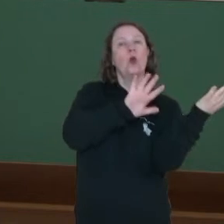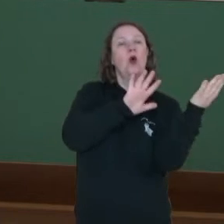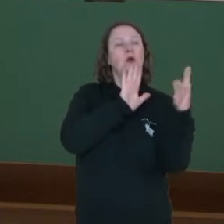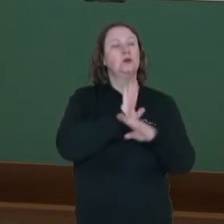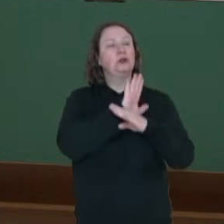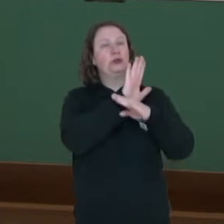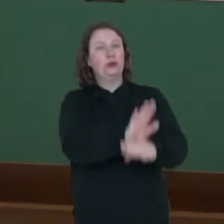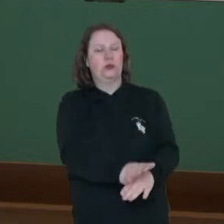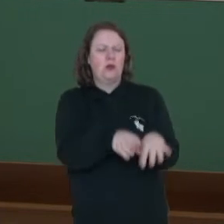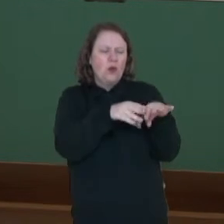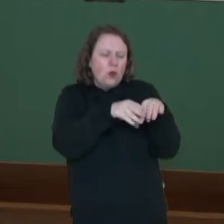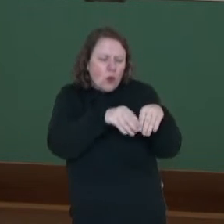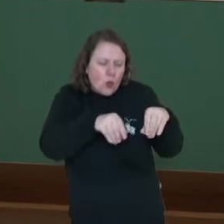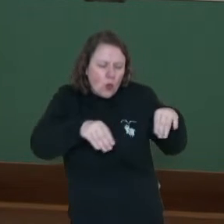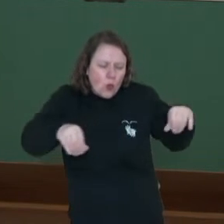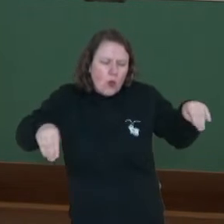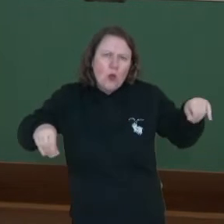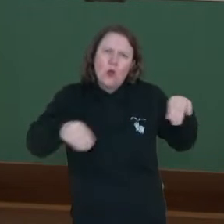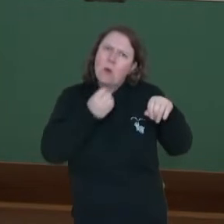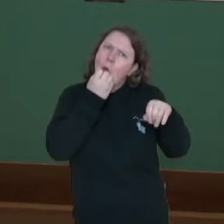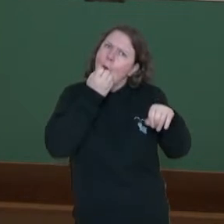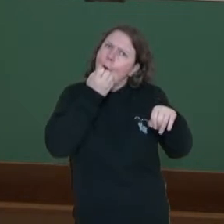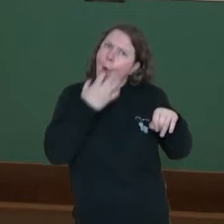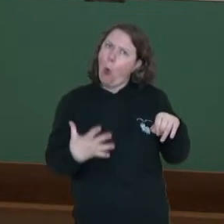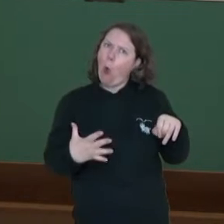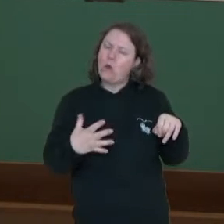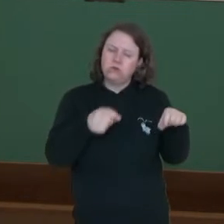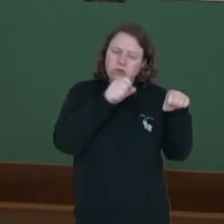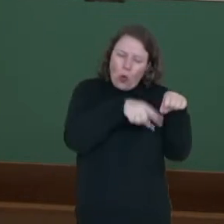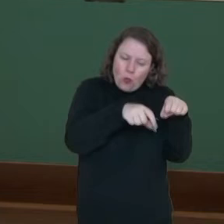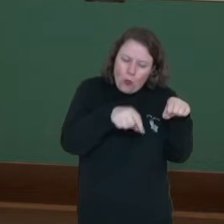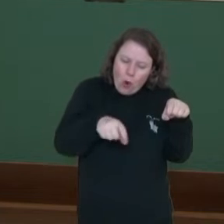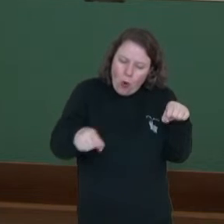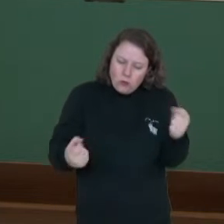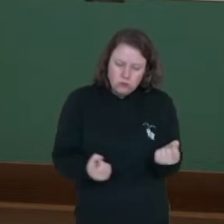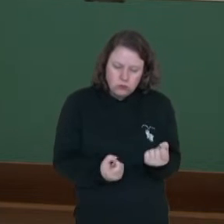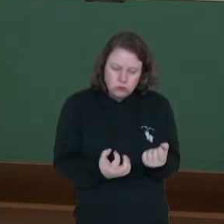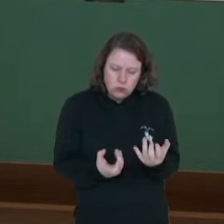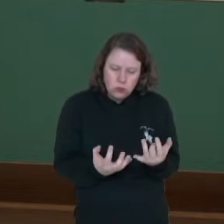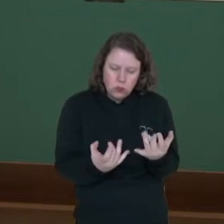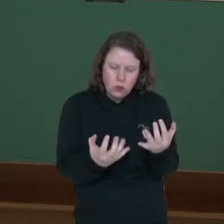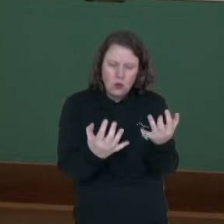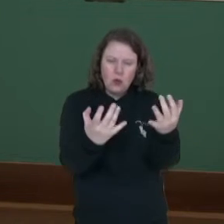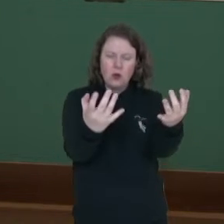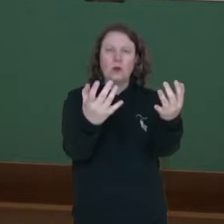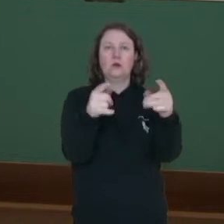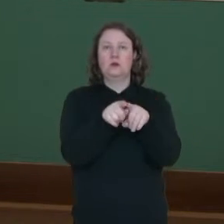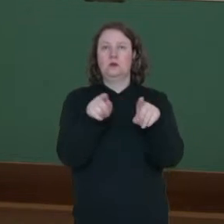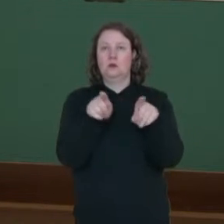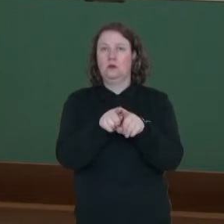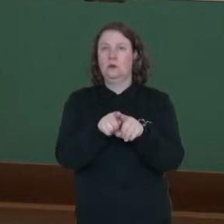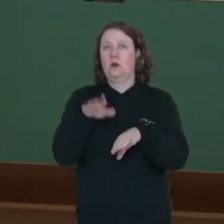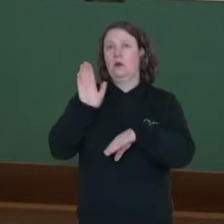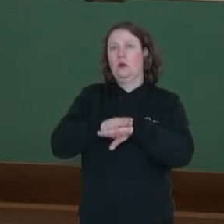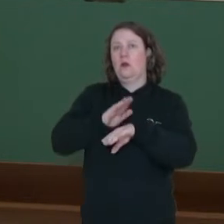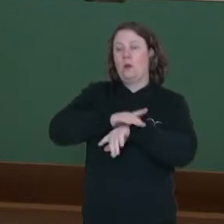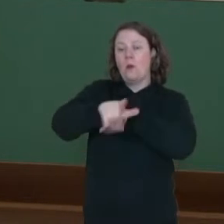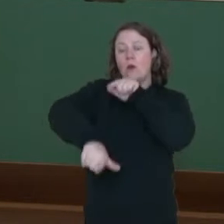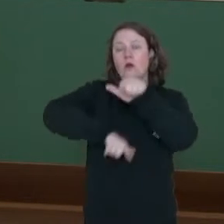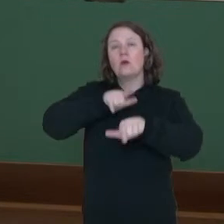solo fértil, né, o solo do norte e nordeste do estado paranaense, dos solos mais férteis do mundo, e a mão de